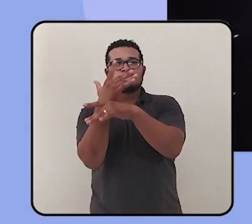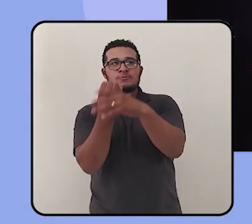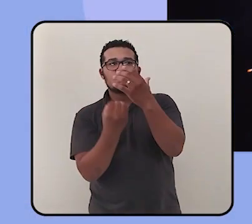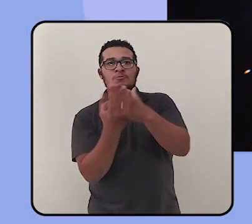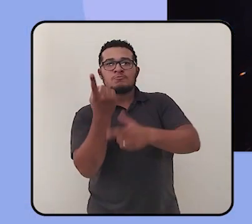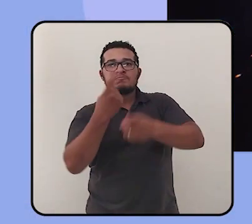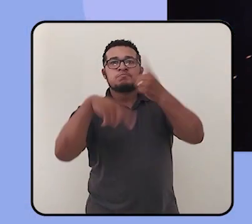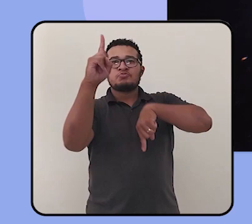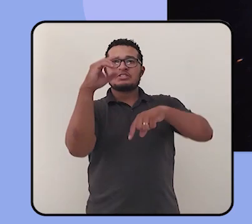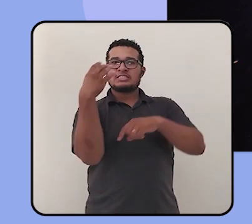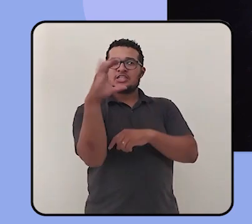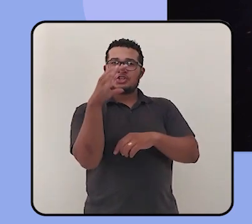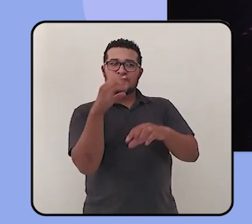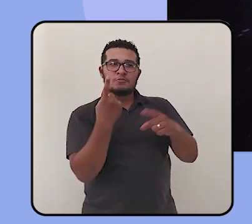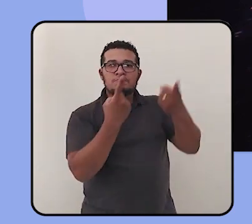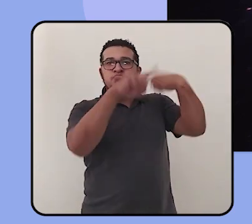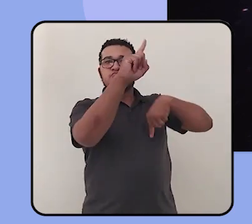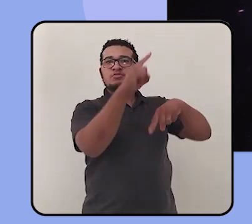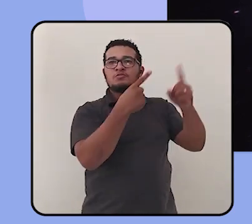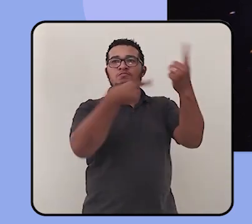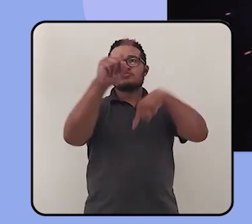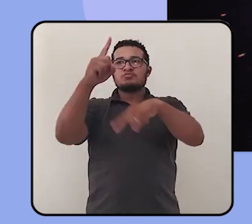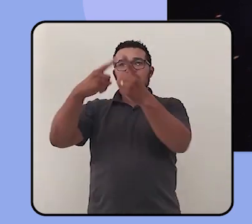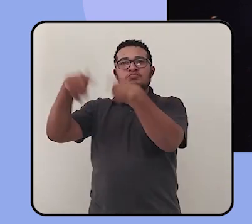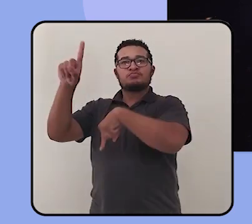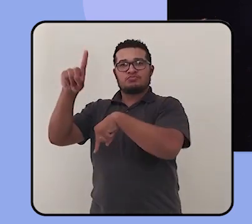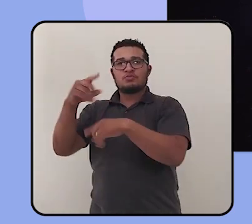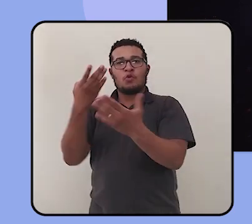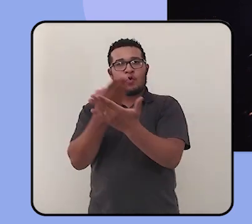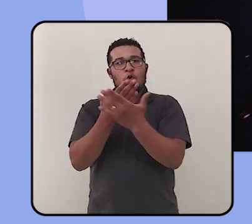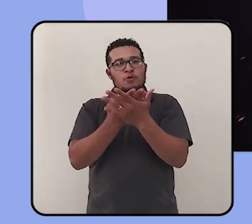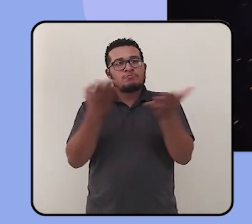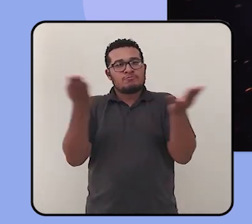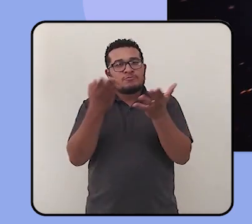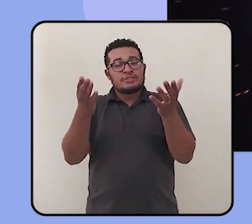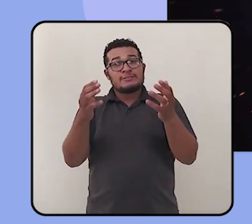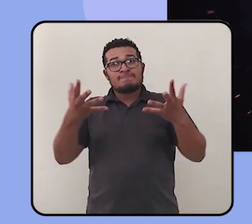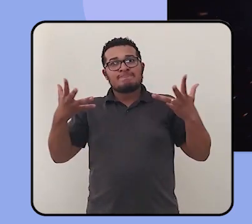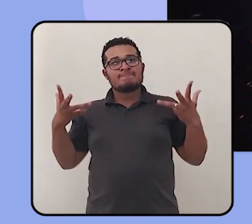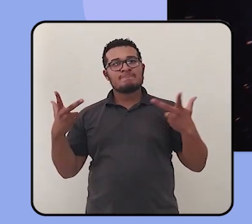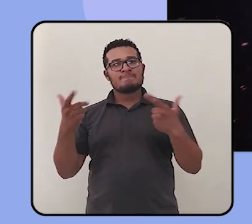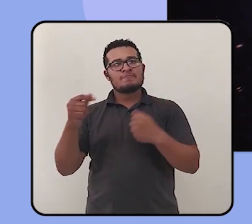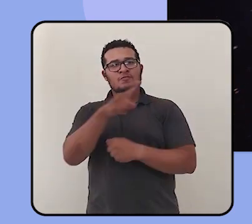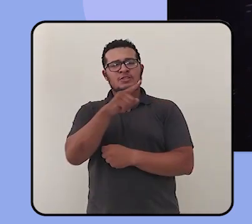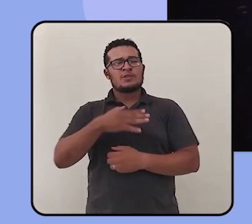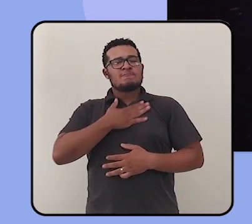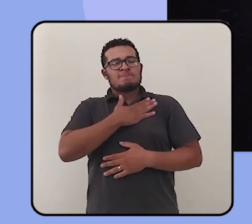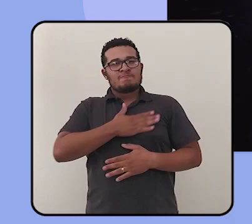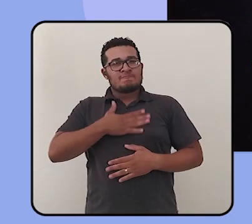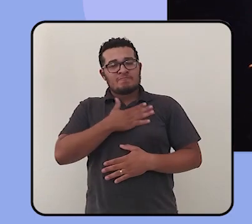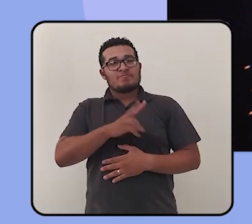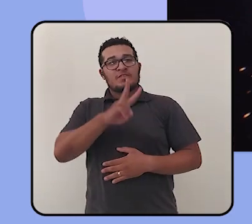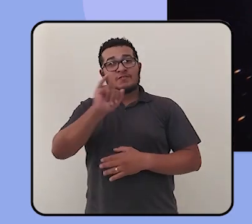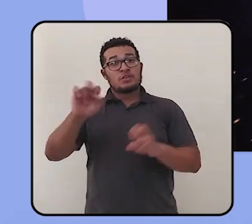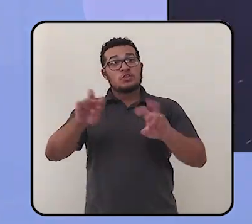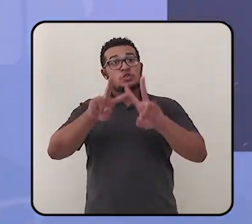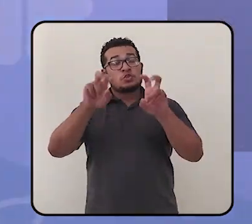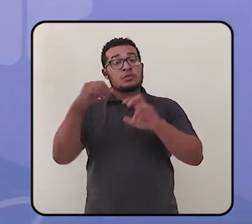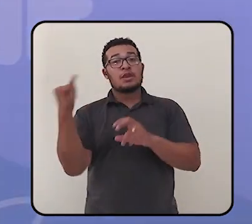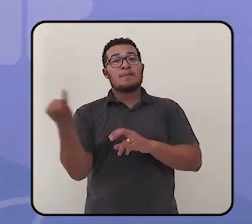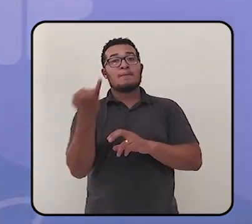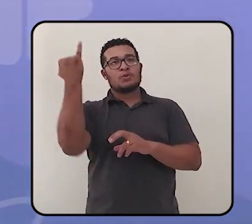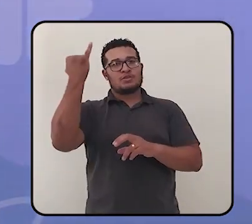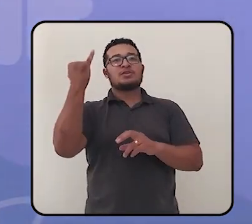renascimento científico nós iremos ver isso na aula de hoje é algo fantástico que você vai gostar muito sobre a